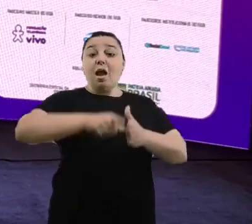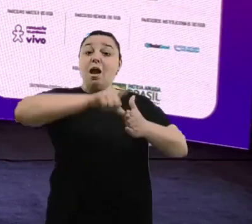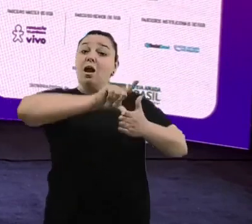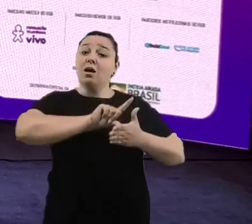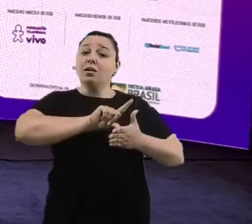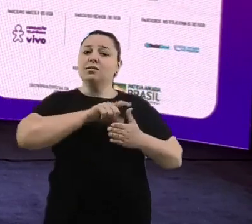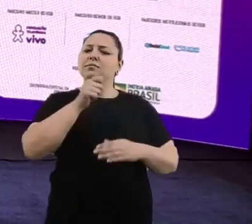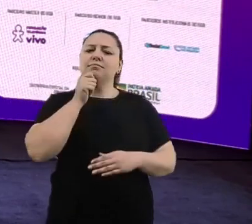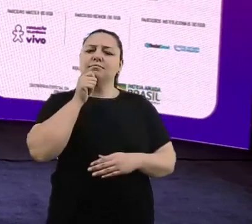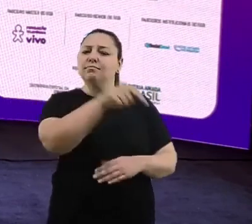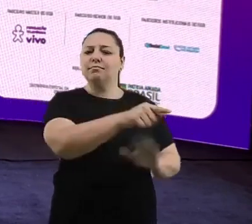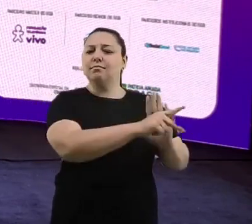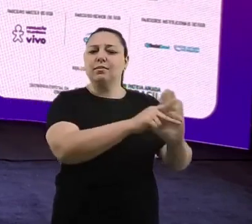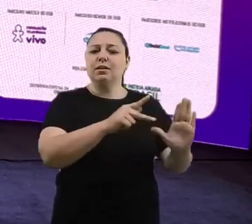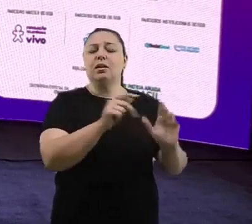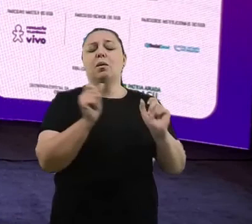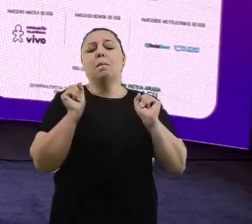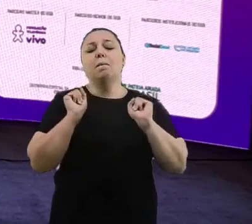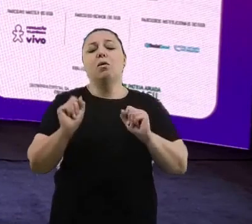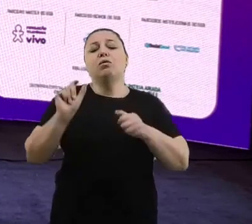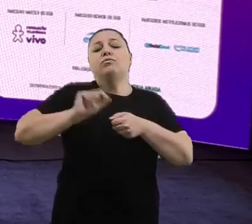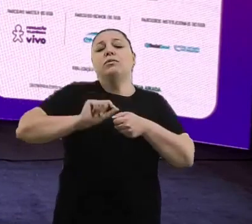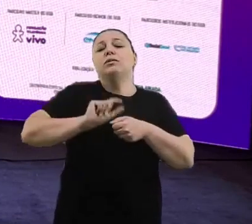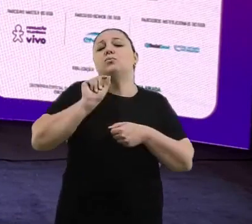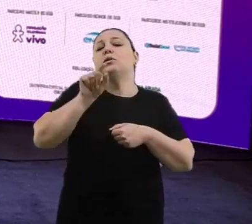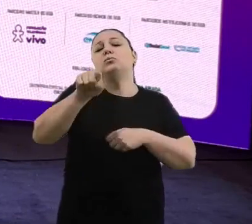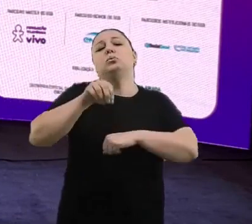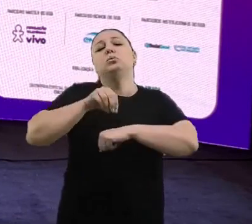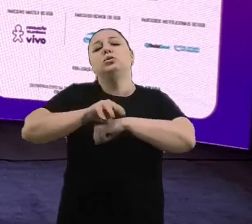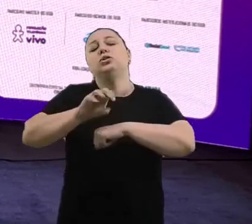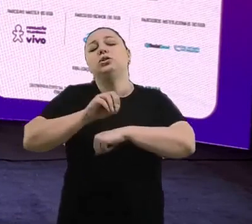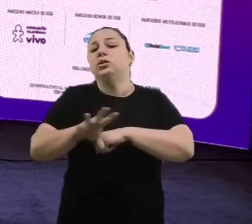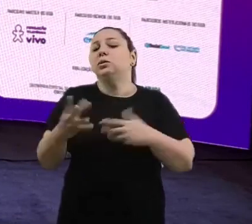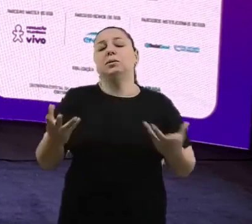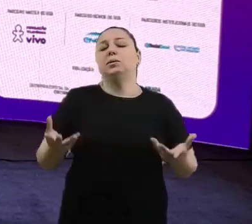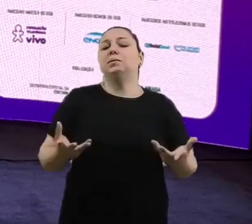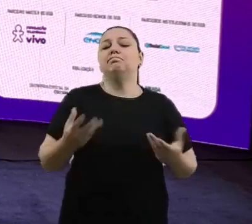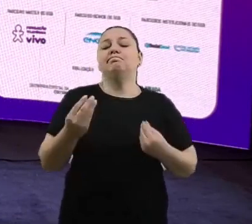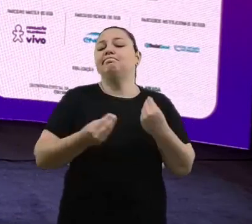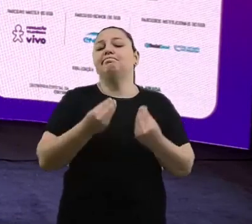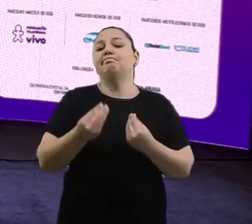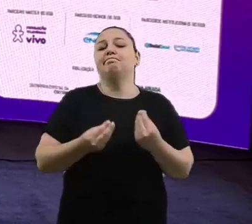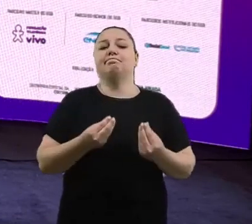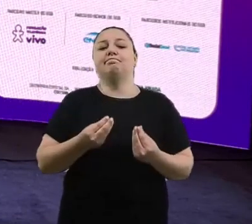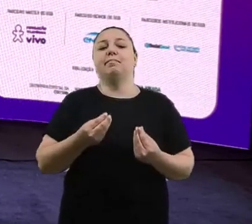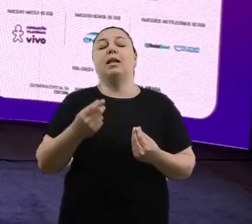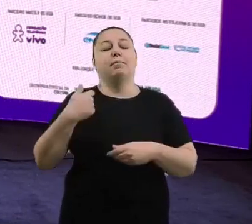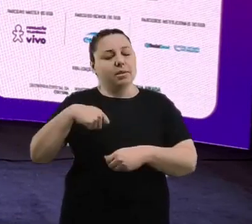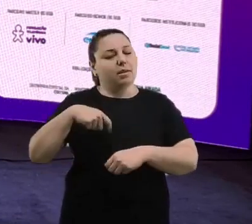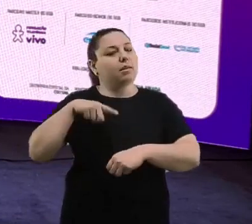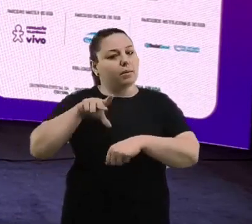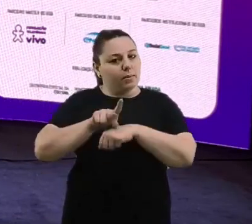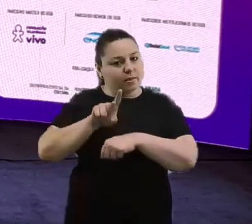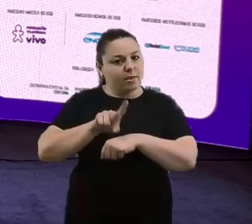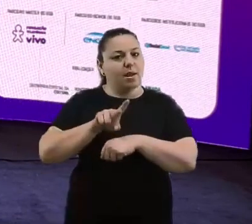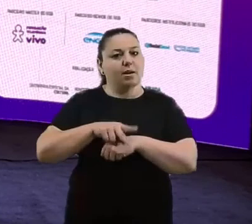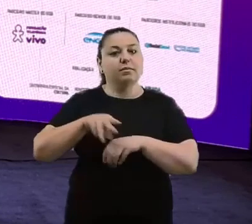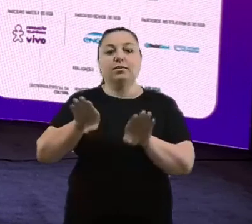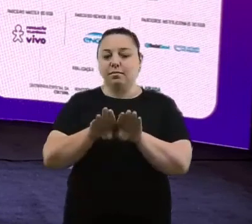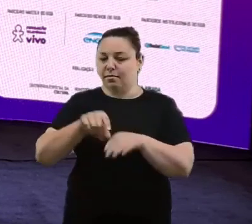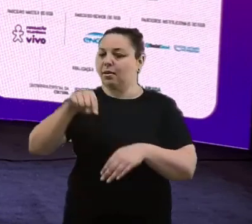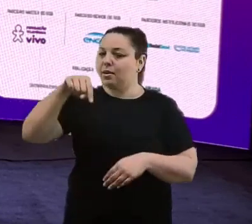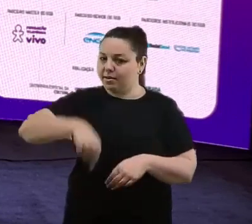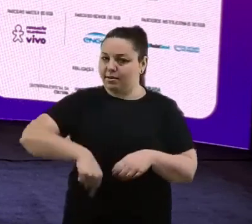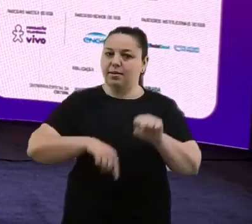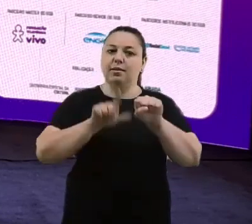gente parece que são coisas comuns, que a gente usa o tempo inteiro, mas a gente tem que ter muito cuidado, e aqui no Social Good a gente tem muito cuidado